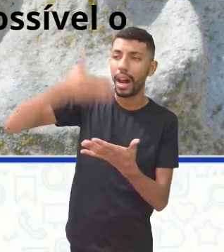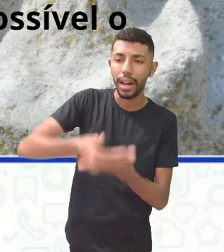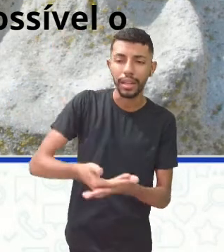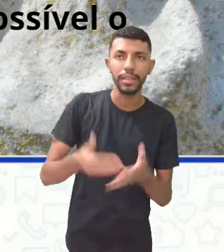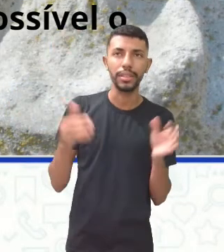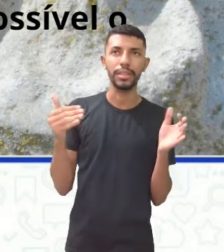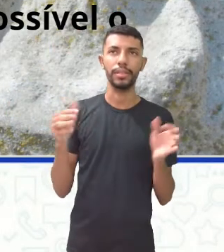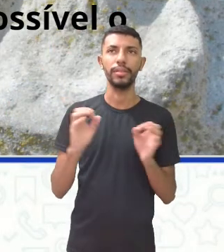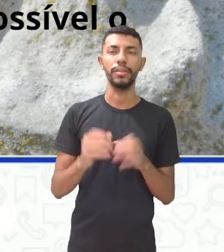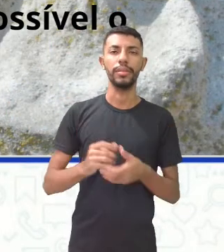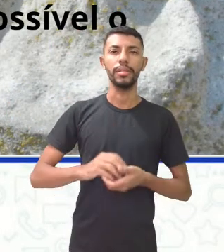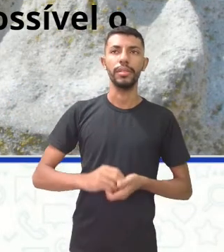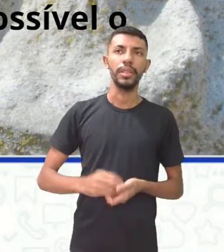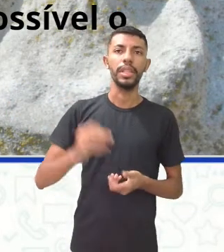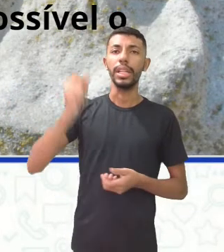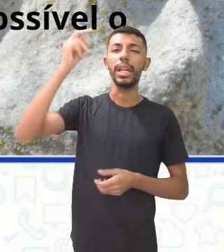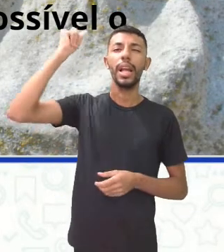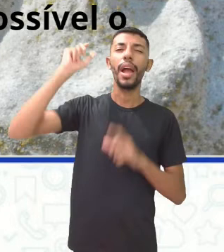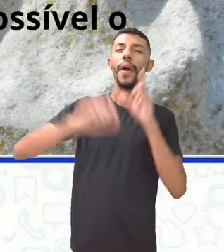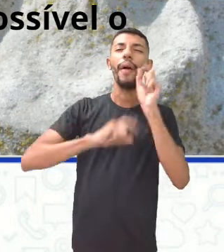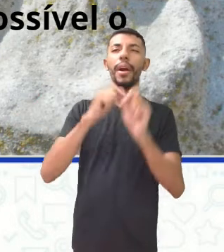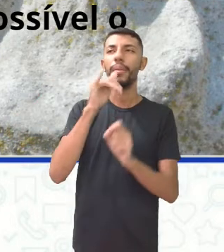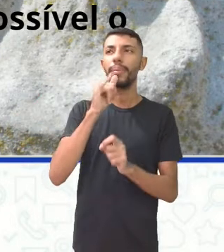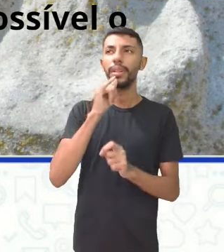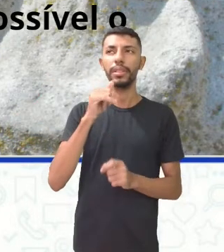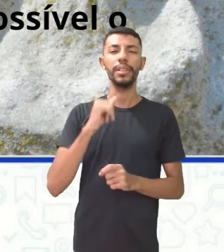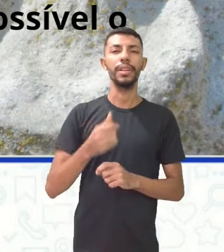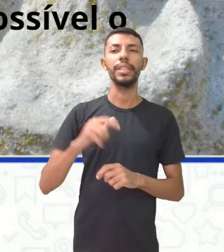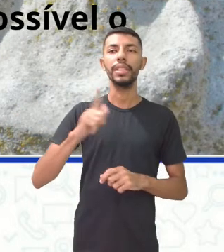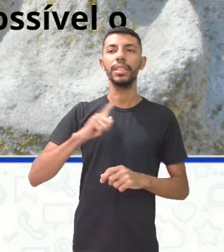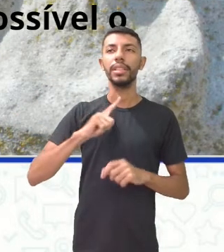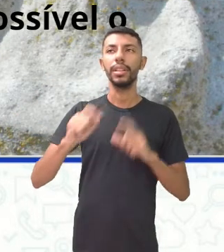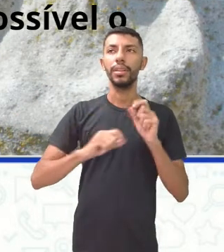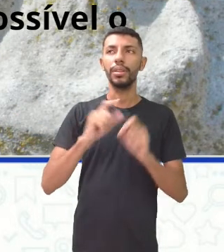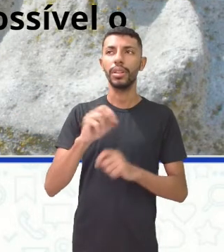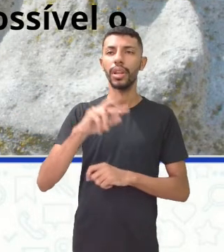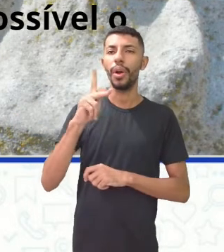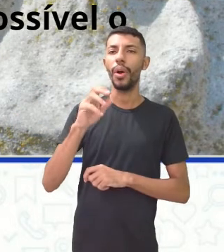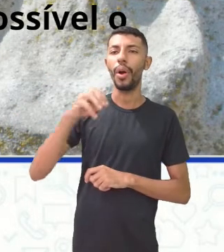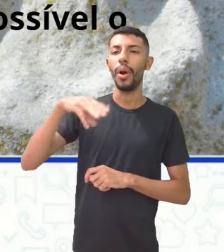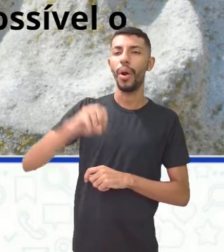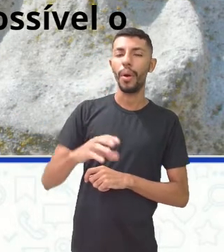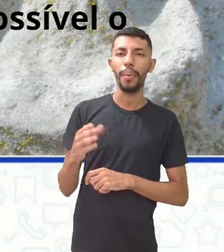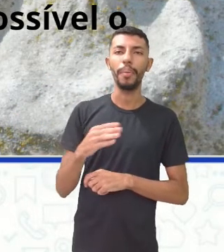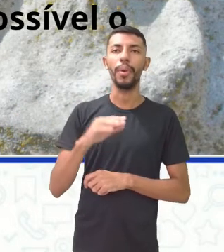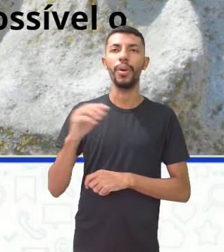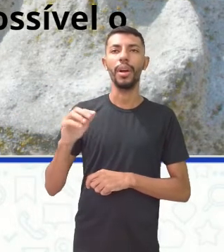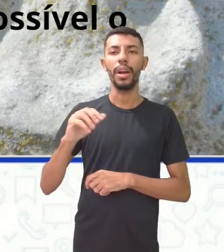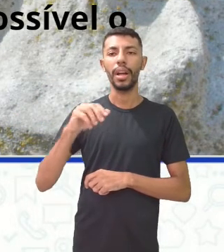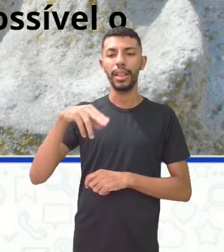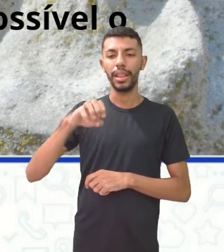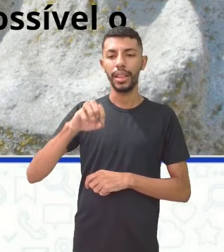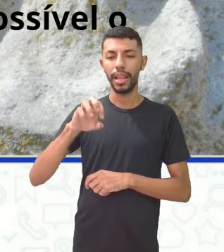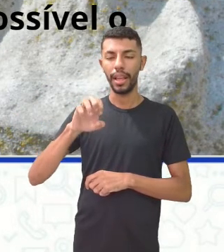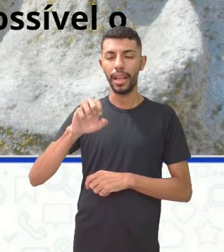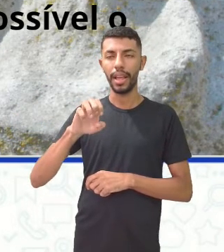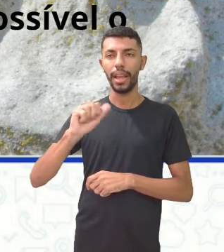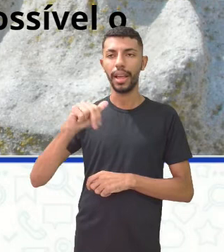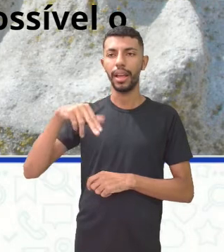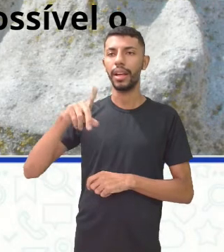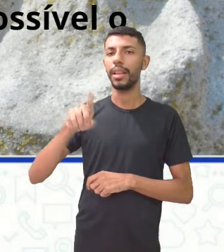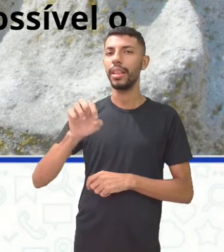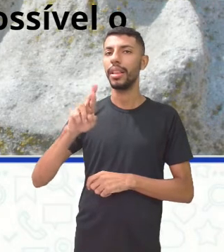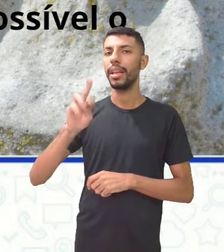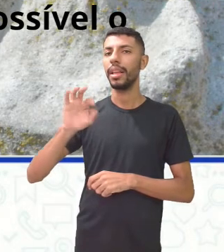gente lá, o homem, né, o homem de Neandertal, o Homo faber, todas as evoluções, né, da